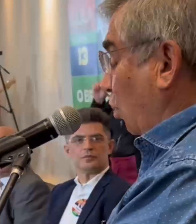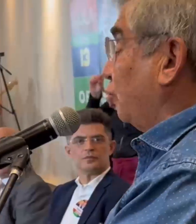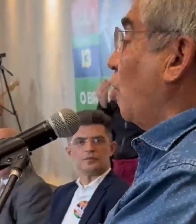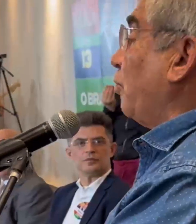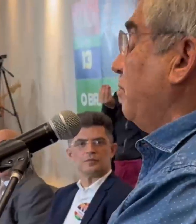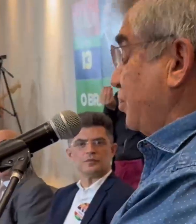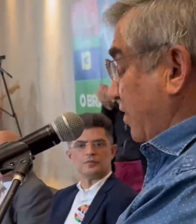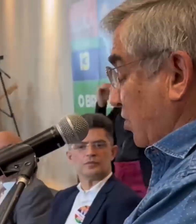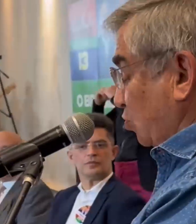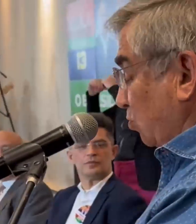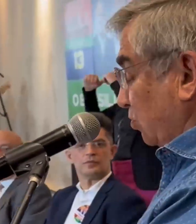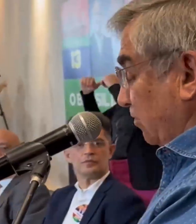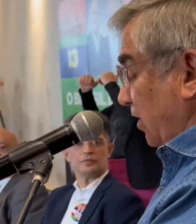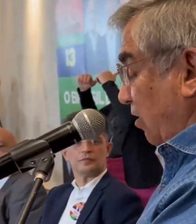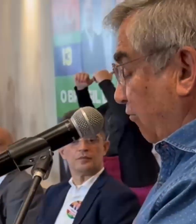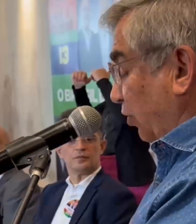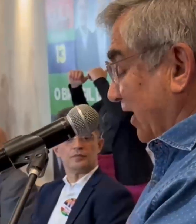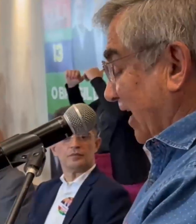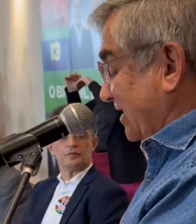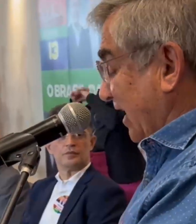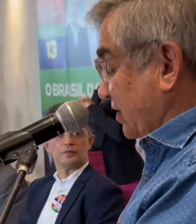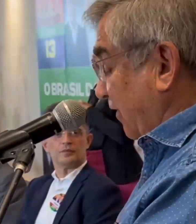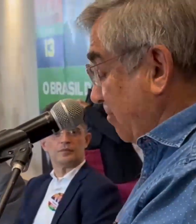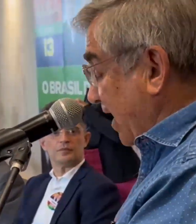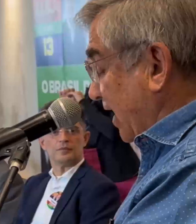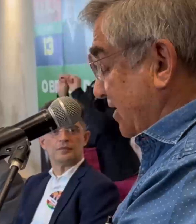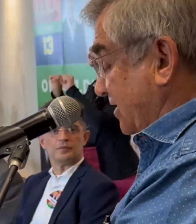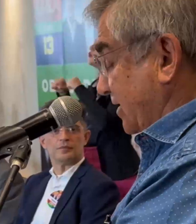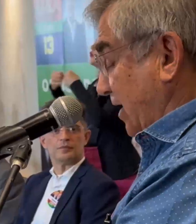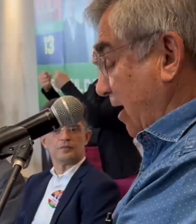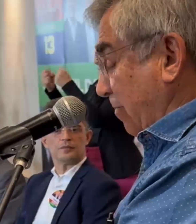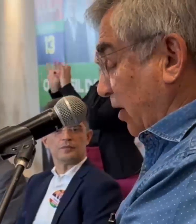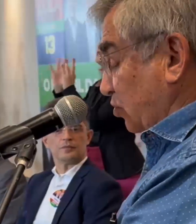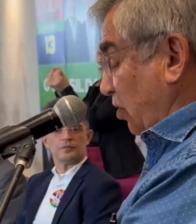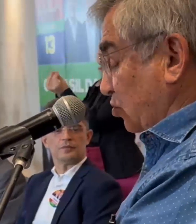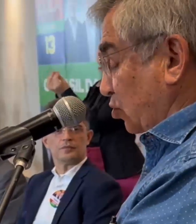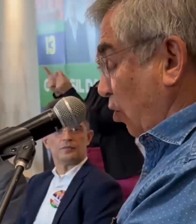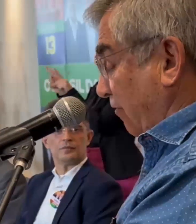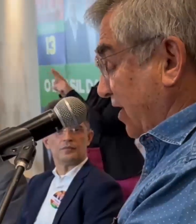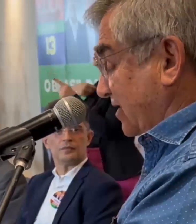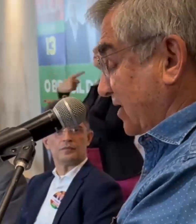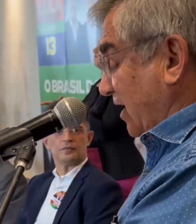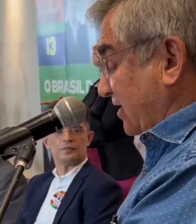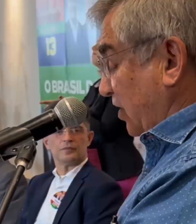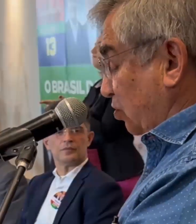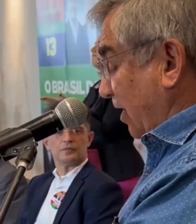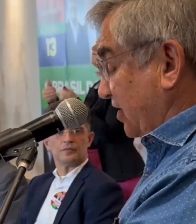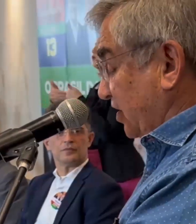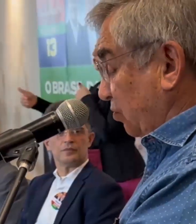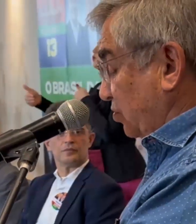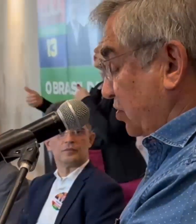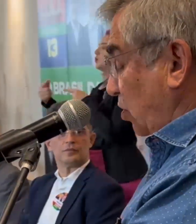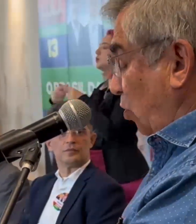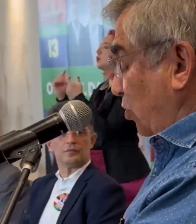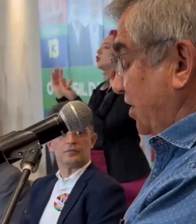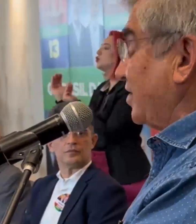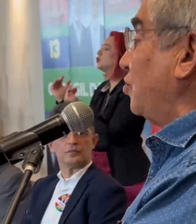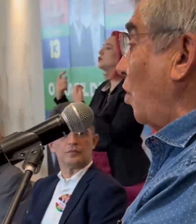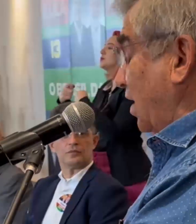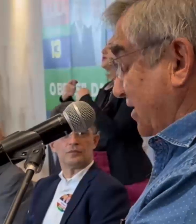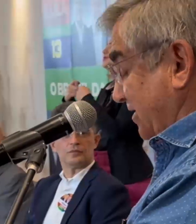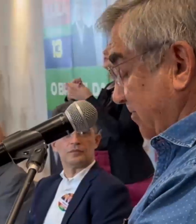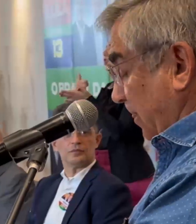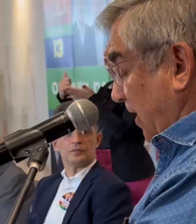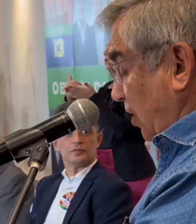outro compromisso que assume fortalecer as famílias para que os nossos jovens sejam manditos longe